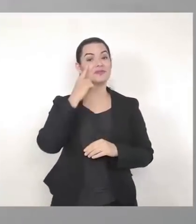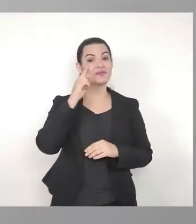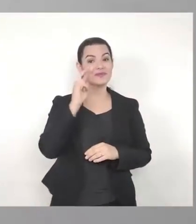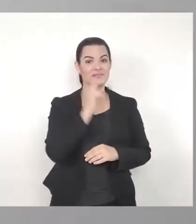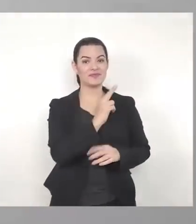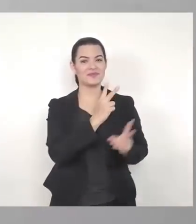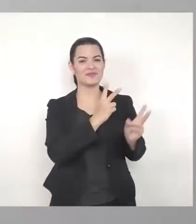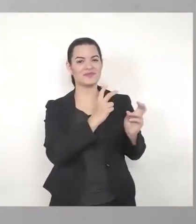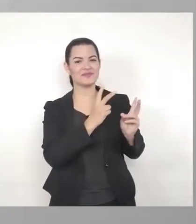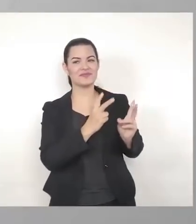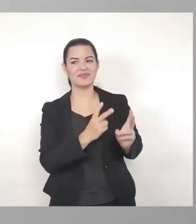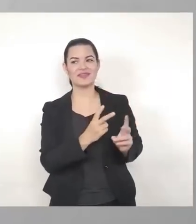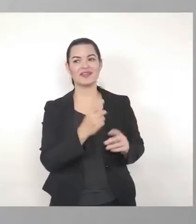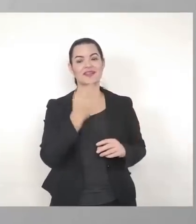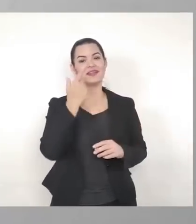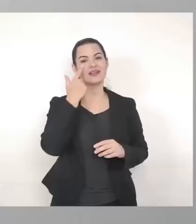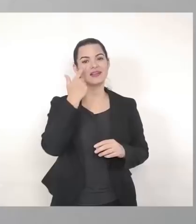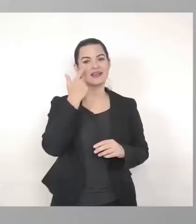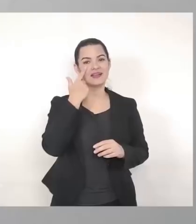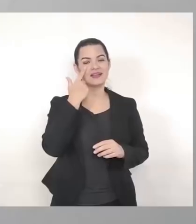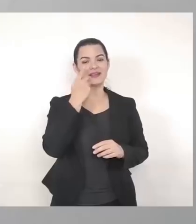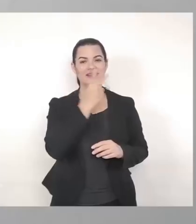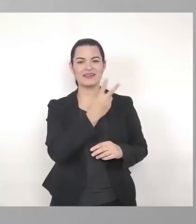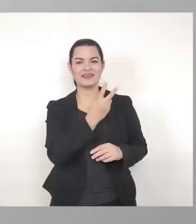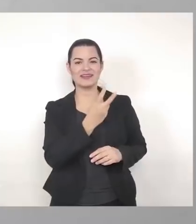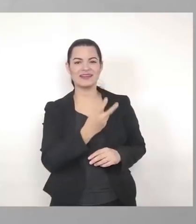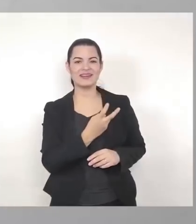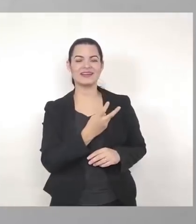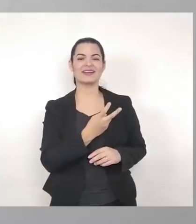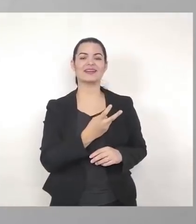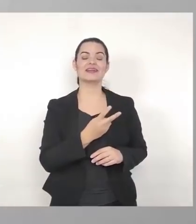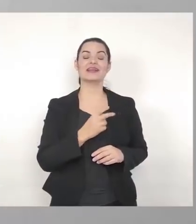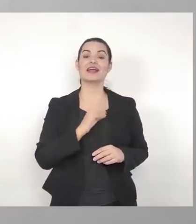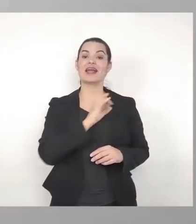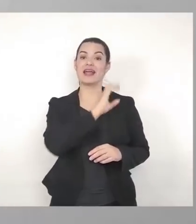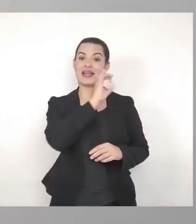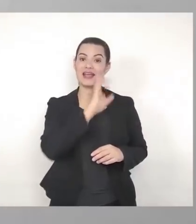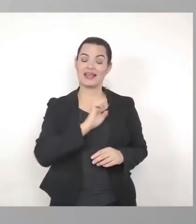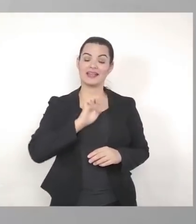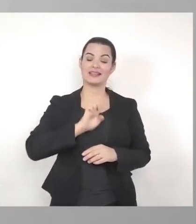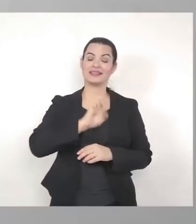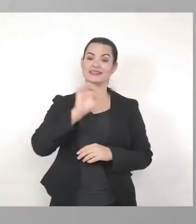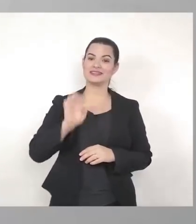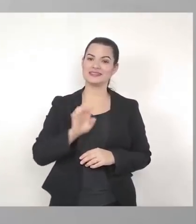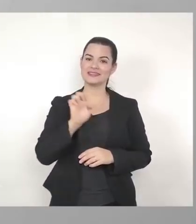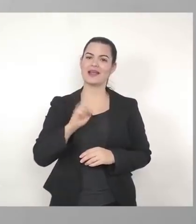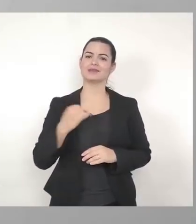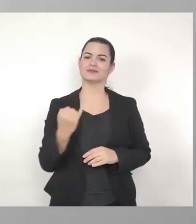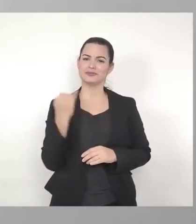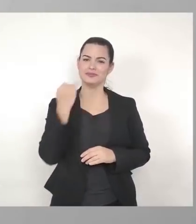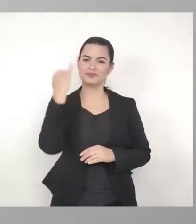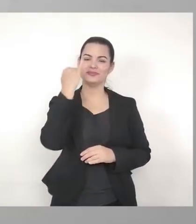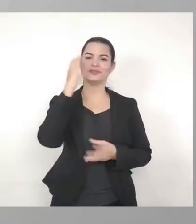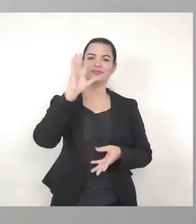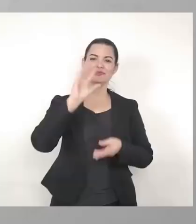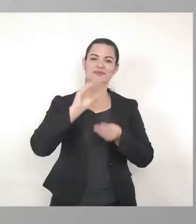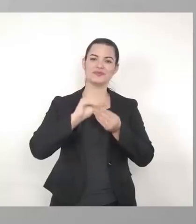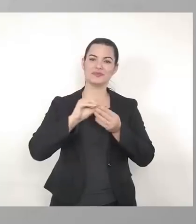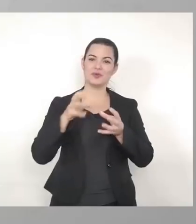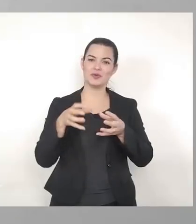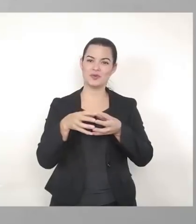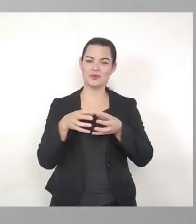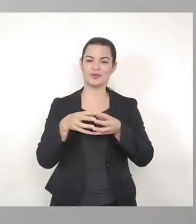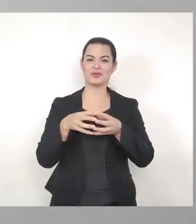para marcar aqueles estados que são menores, mas importantíssimos para compor toda essa área que nós temos